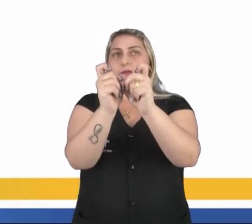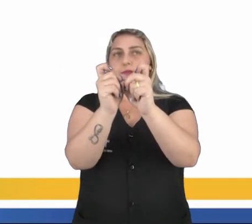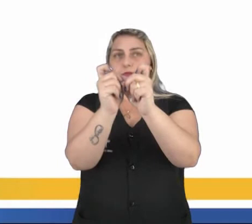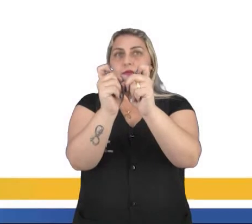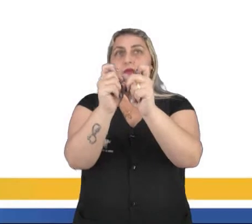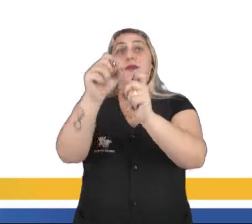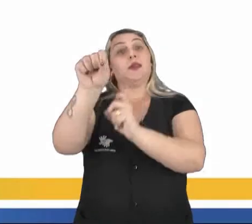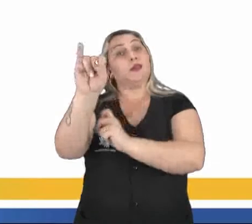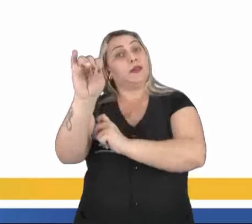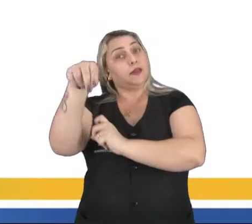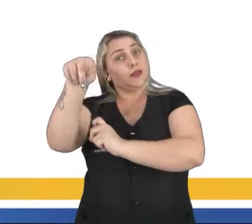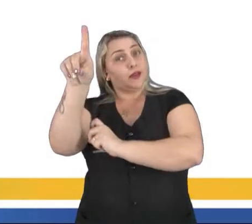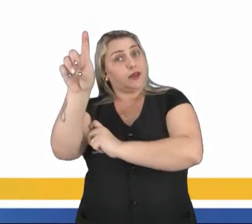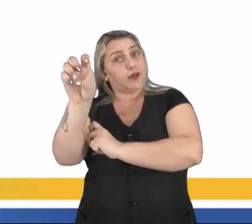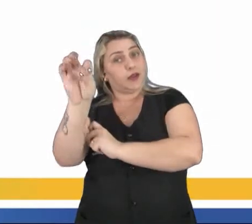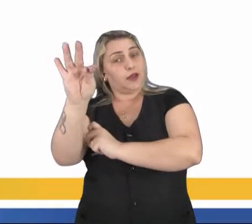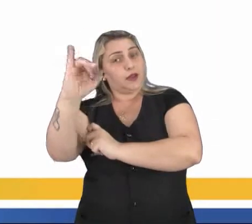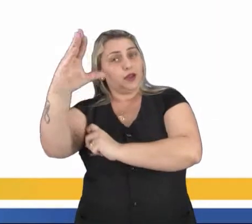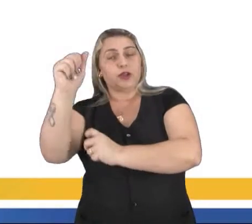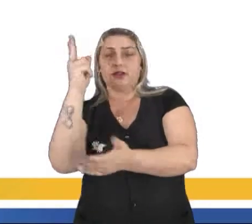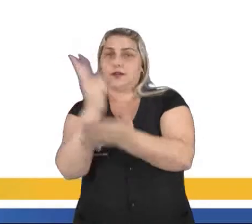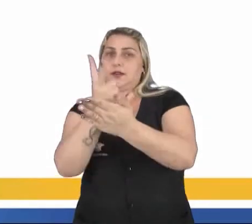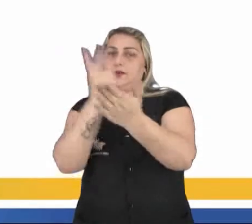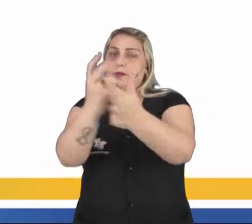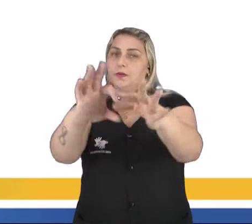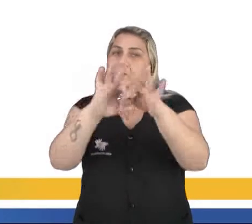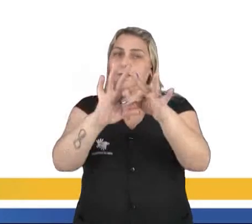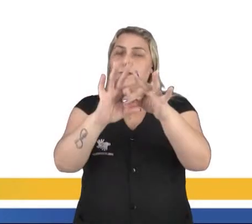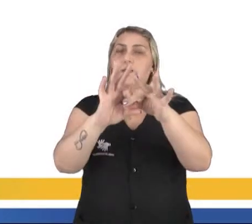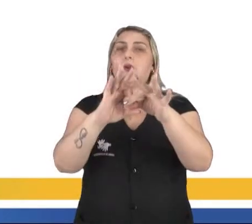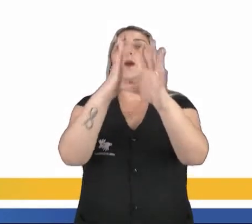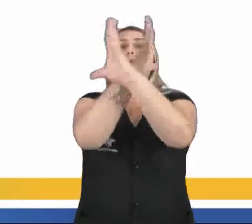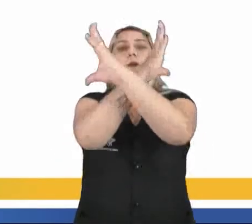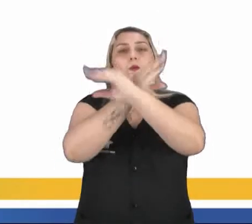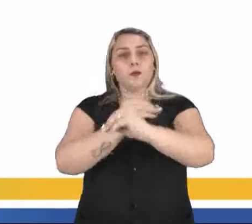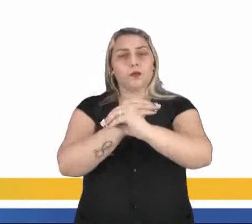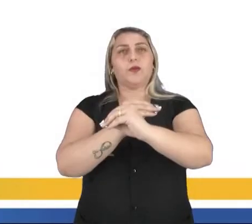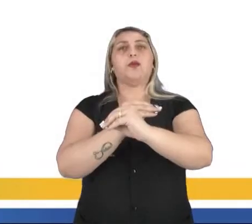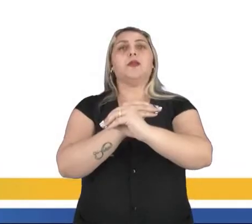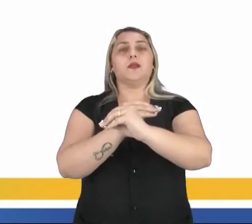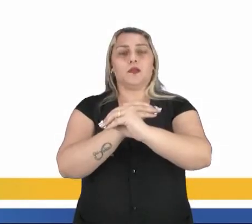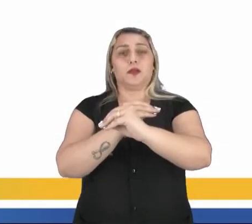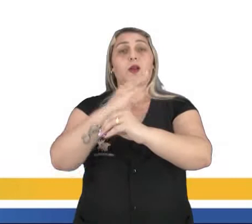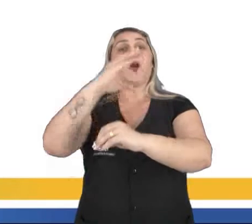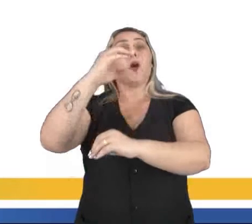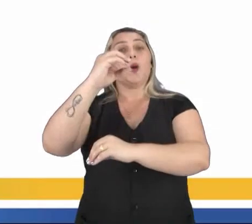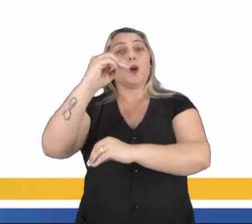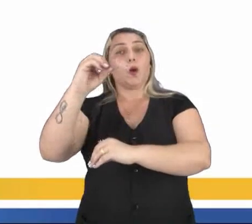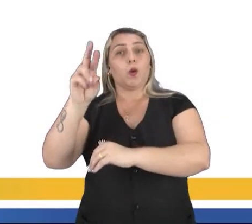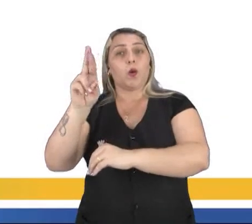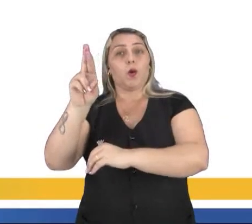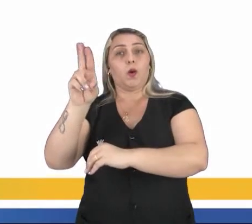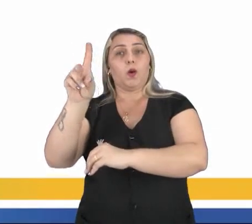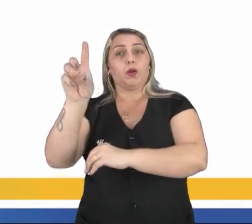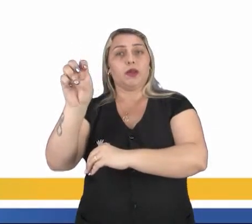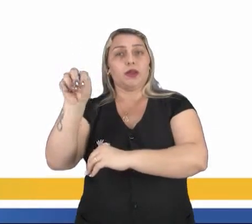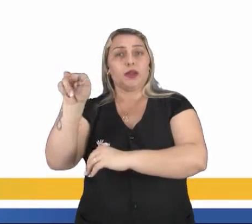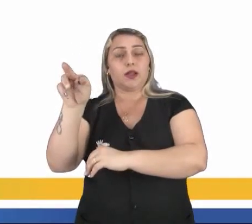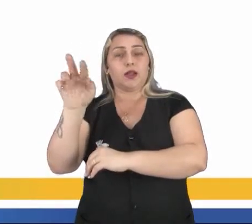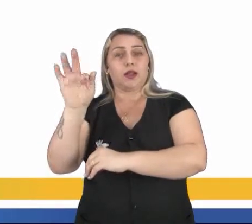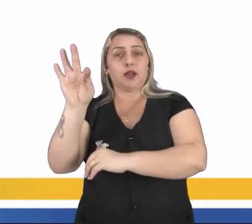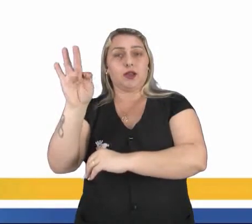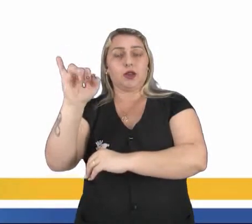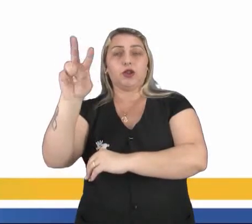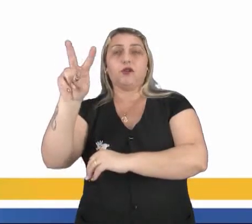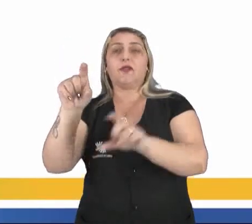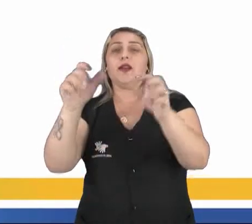orações coordenadas sindéticas são sempre ligadas por uma conjunção coordenativas. Tá certo? Na frase